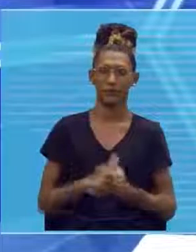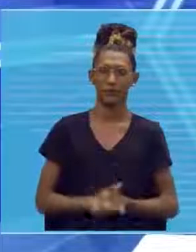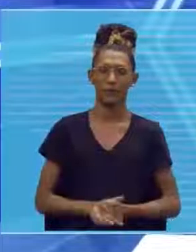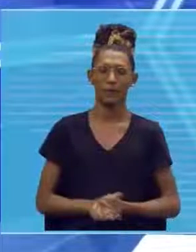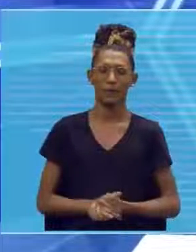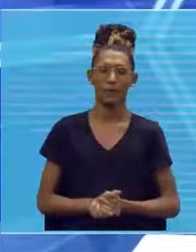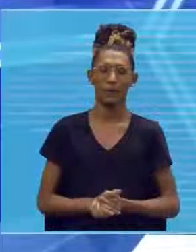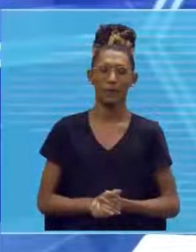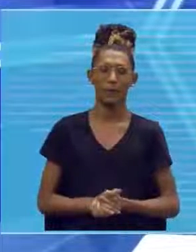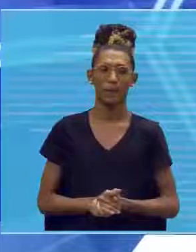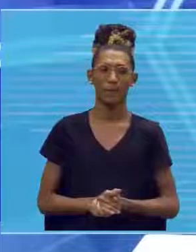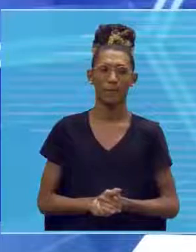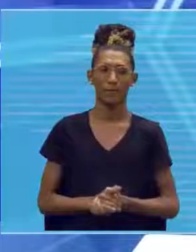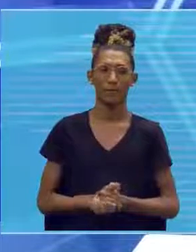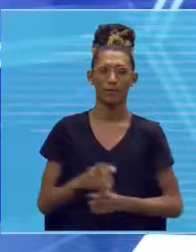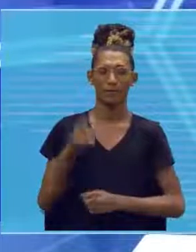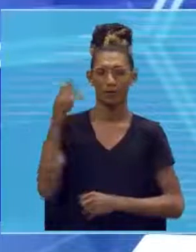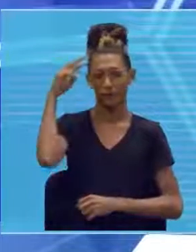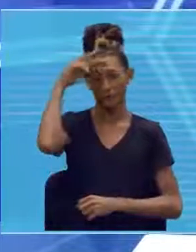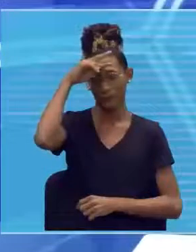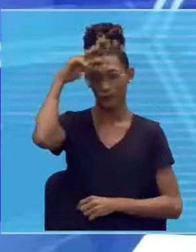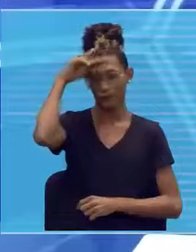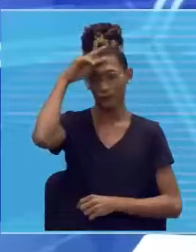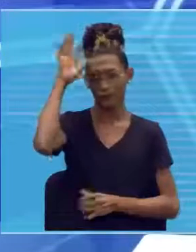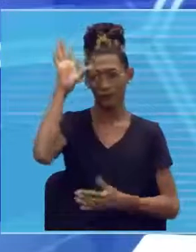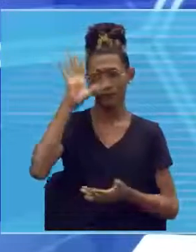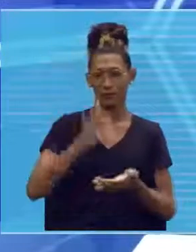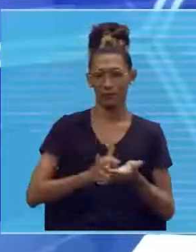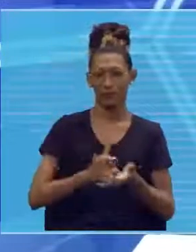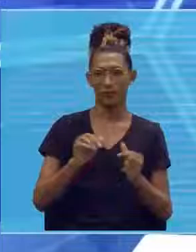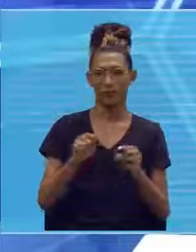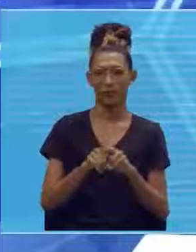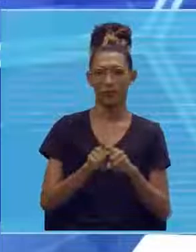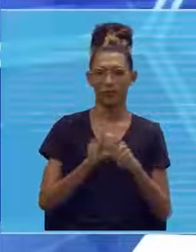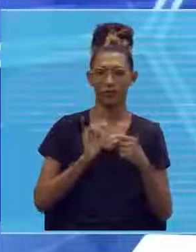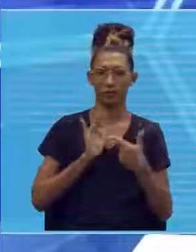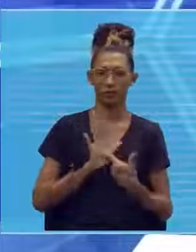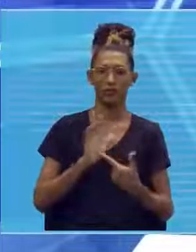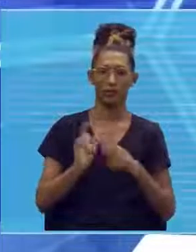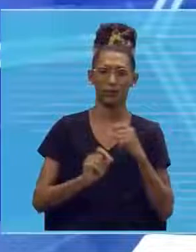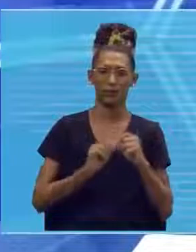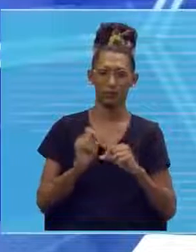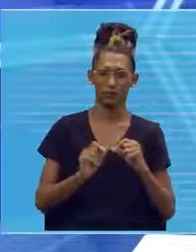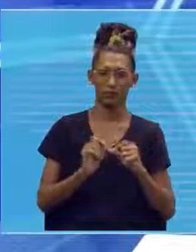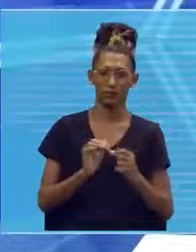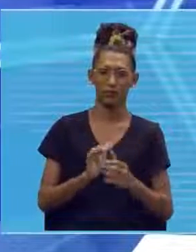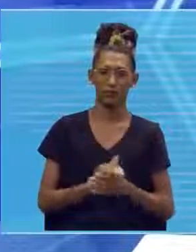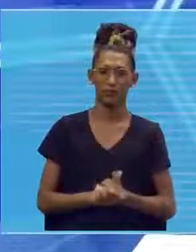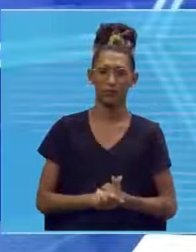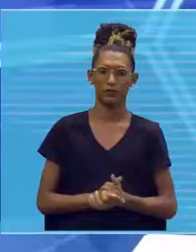taranta não é uma história muito longa né E eles trazem a